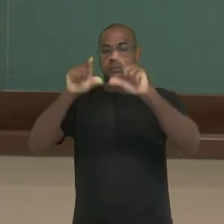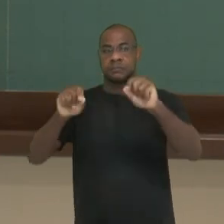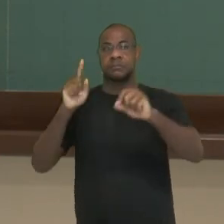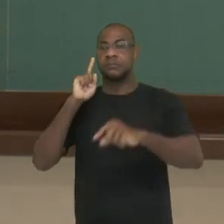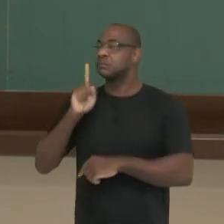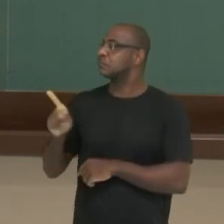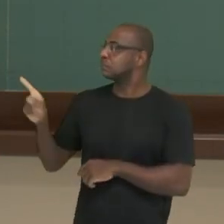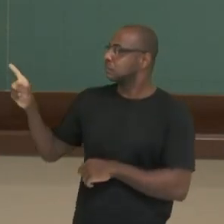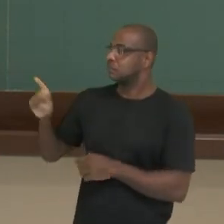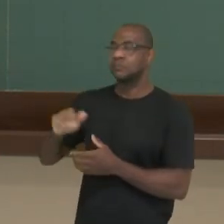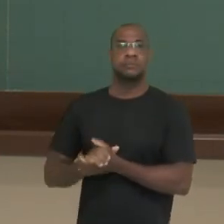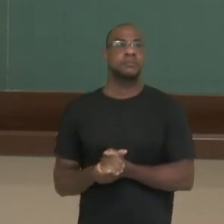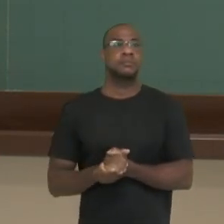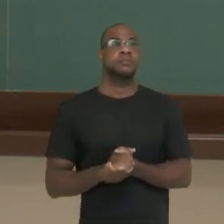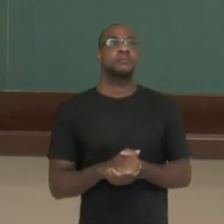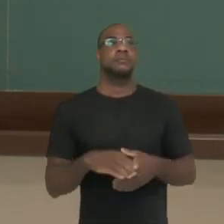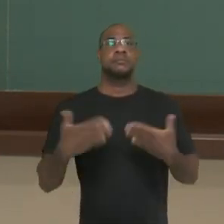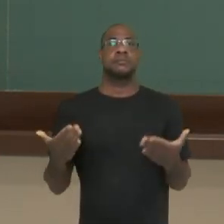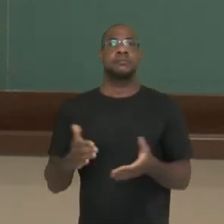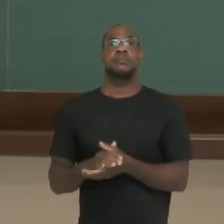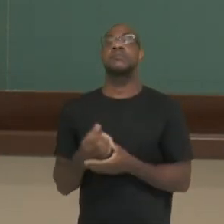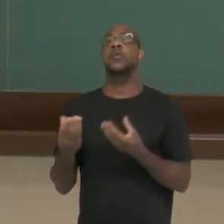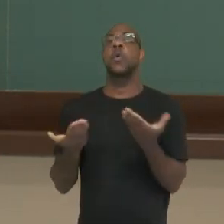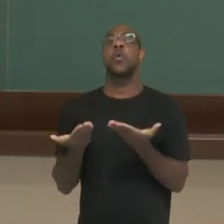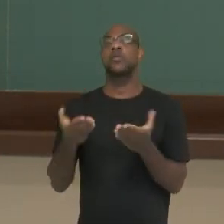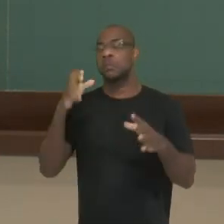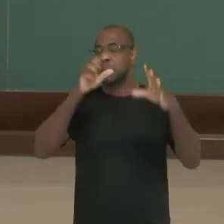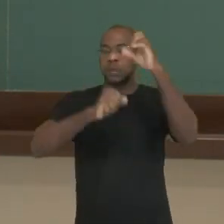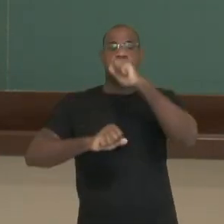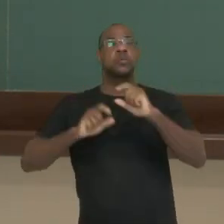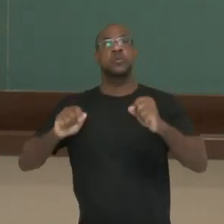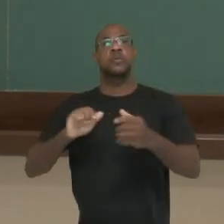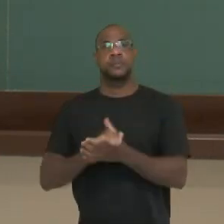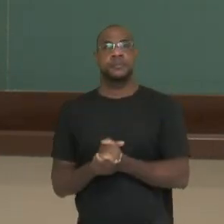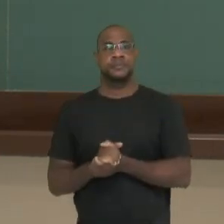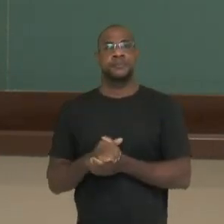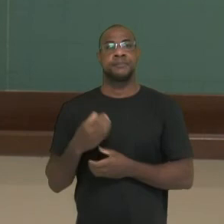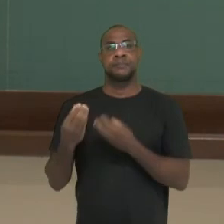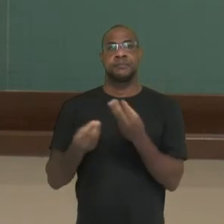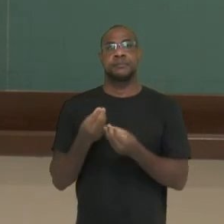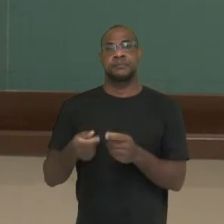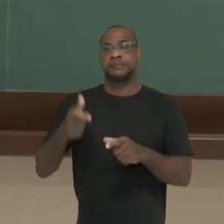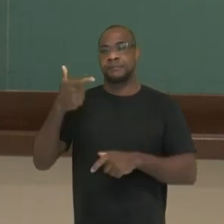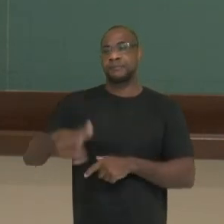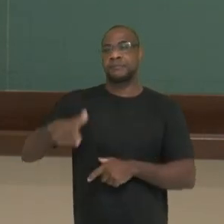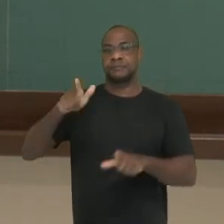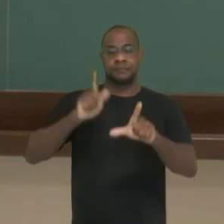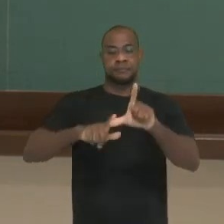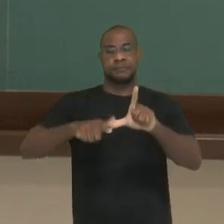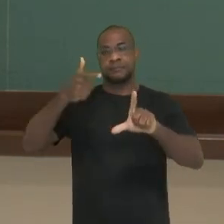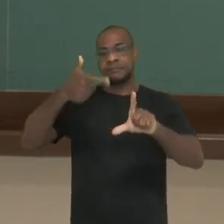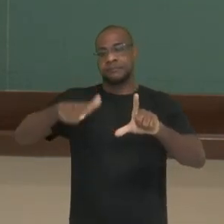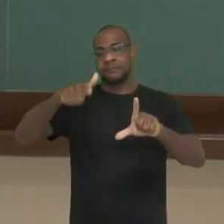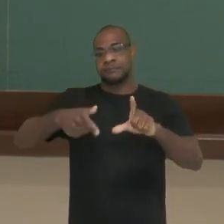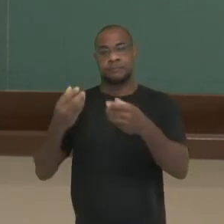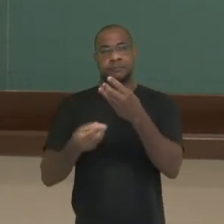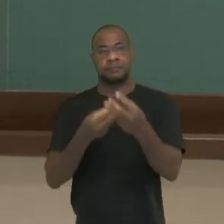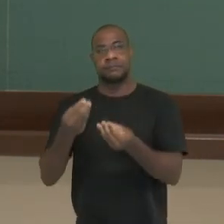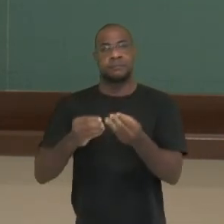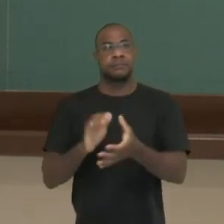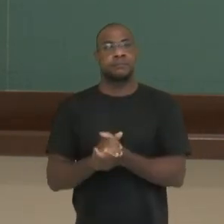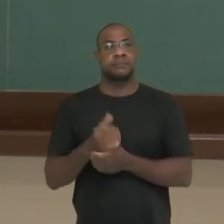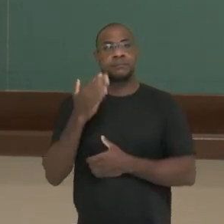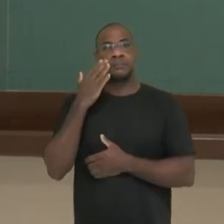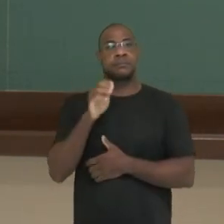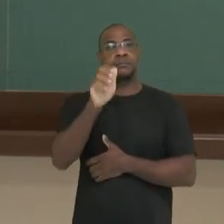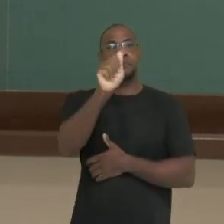fórmula, tá, gente? Então, o que nós vimos? A permutação com repetição. Lembrando que